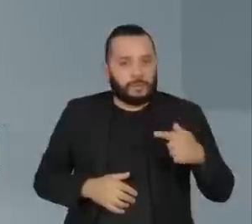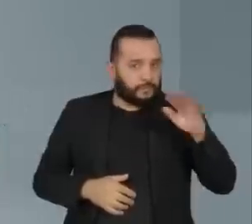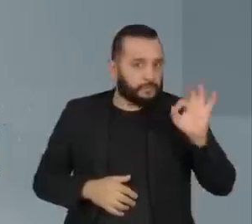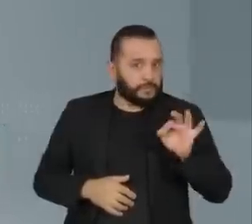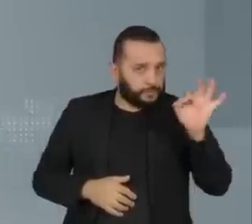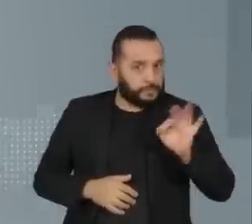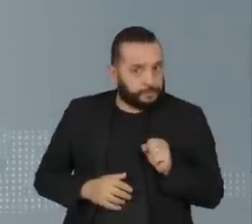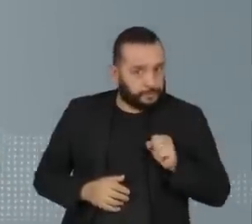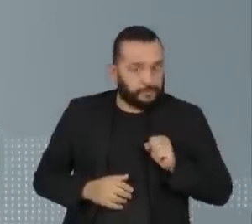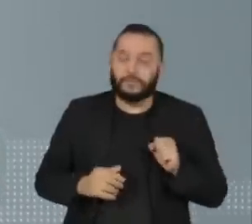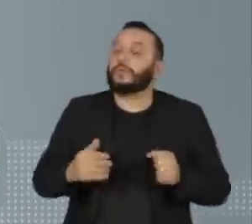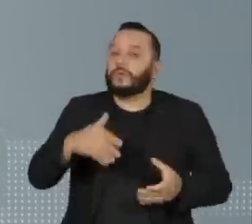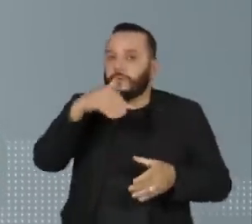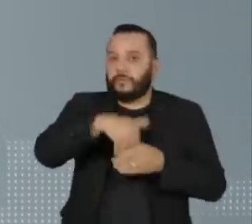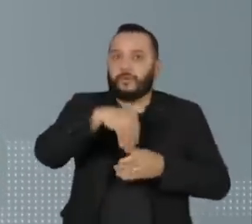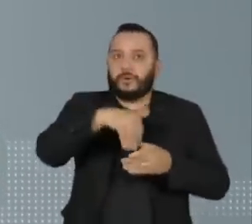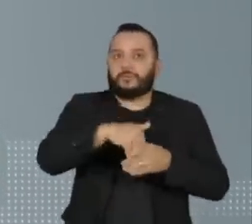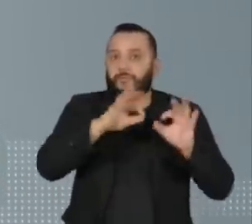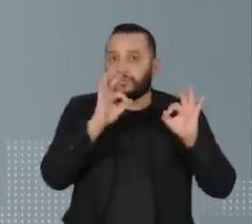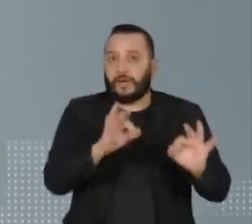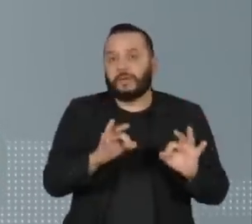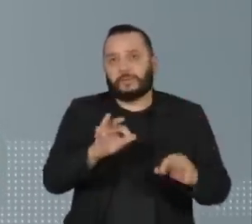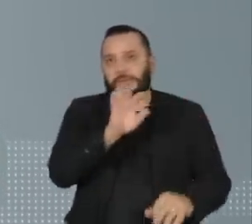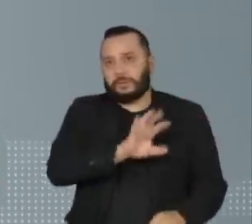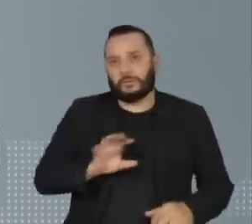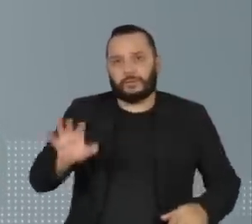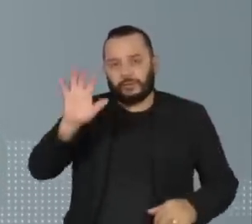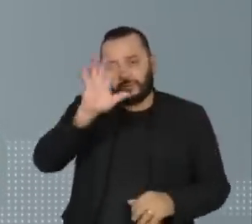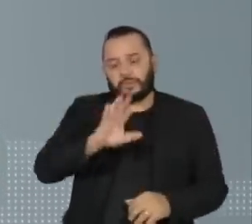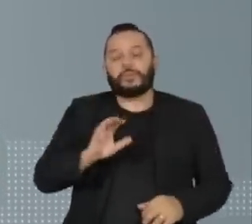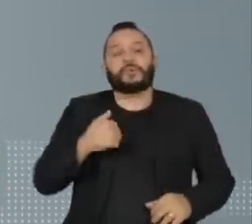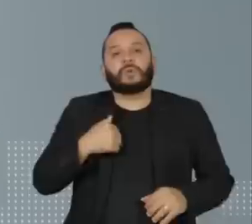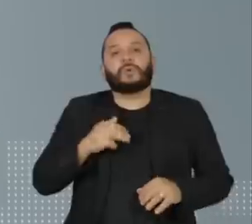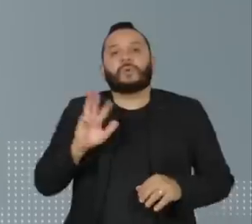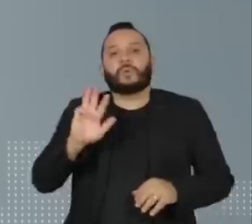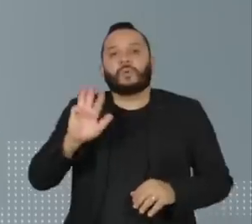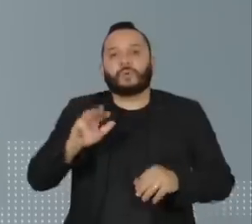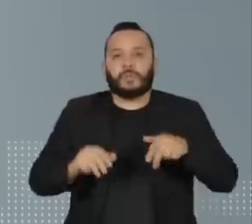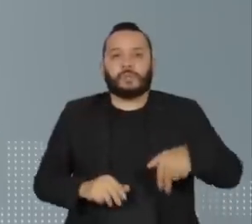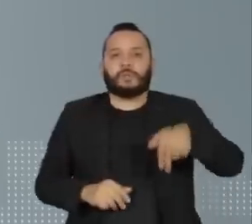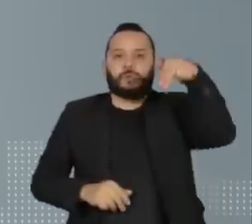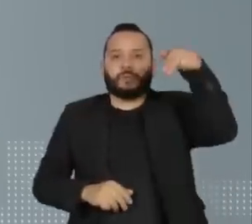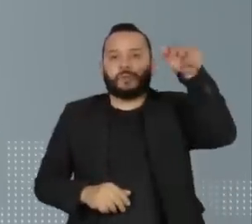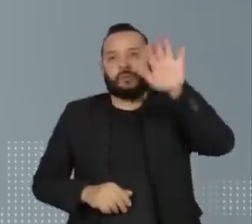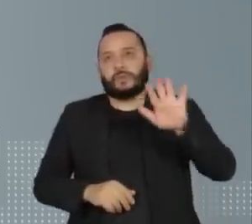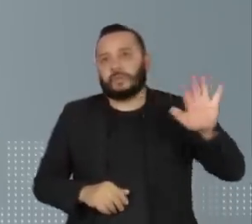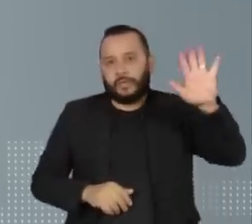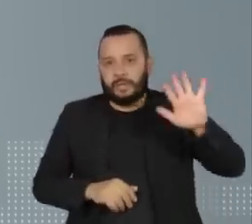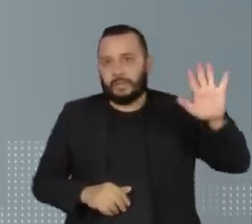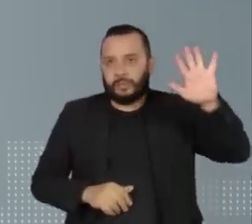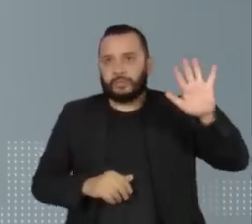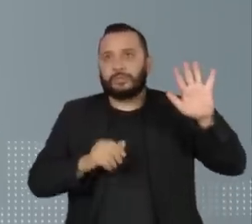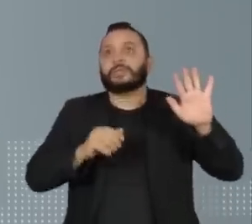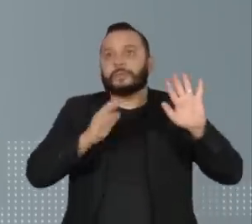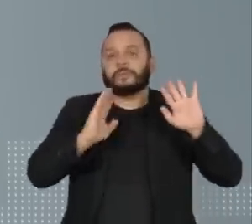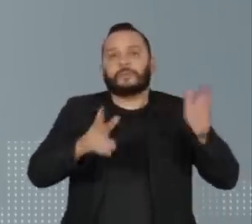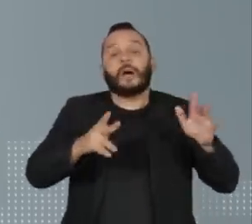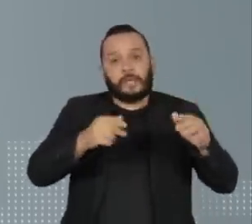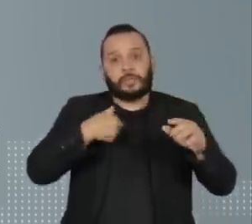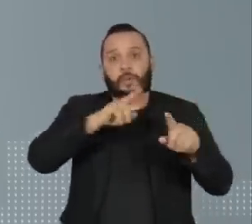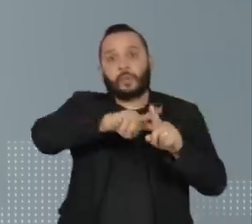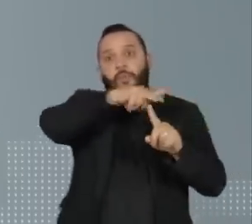nos votos válidos por região Lula está em primeiro no nordeste com mais do que o dobro de votos